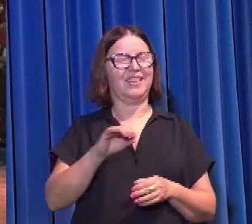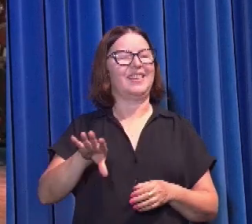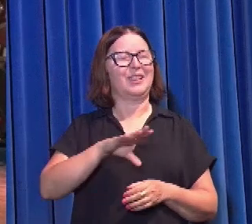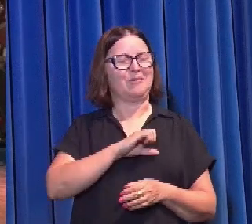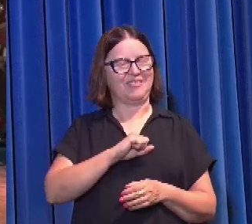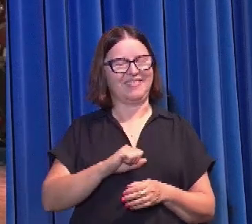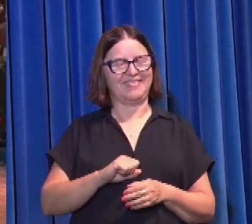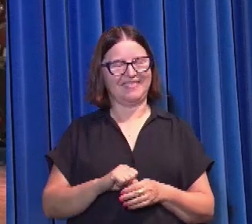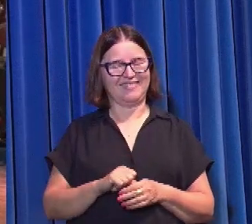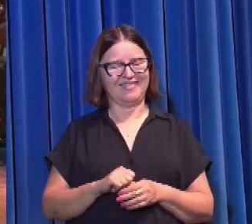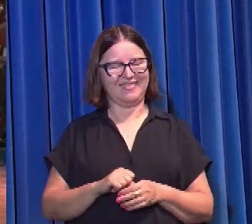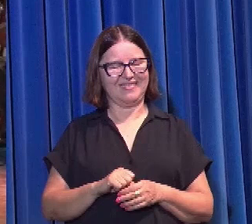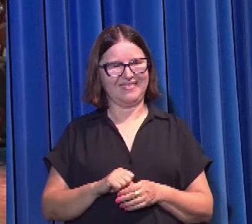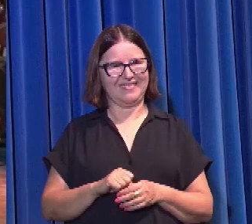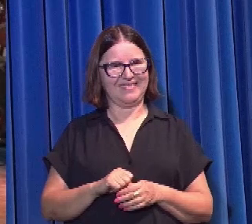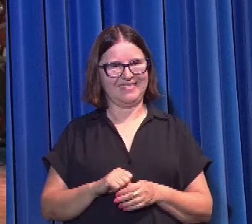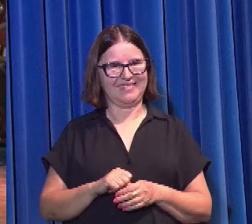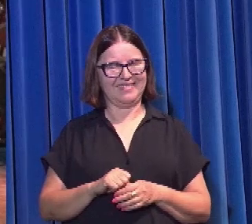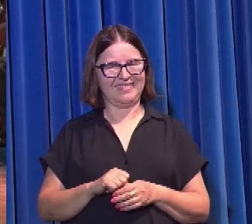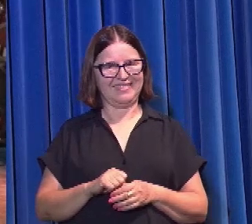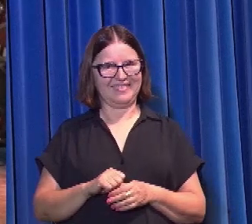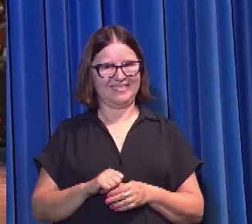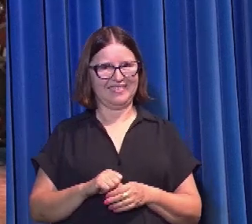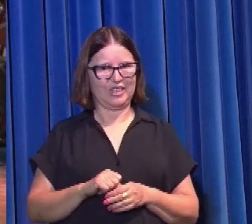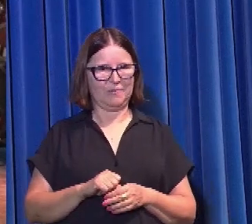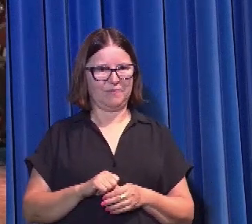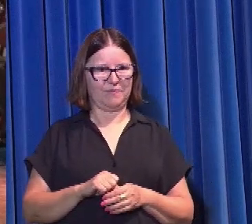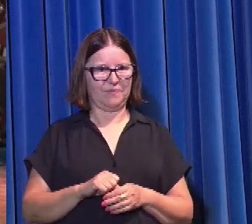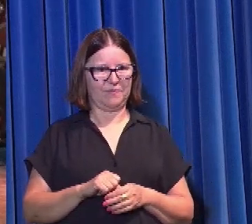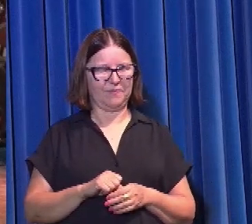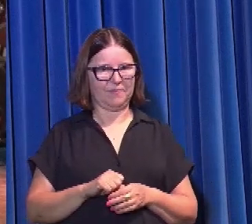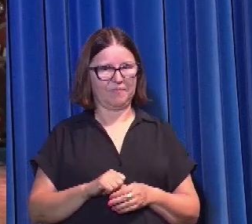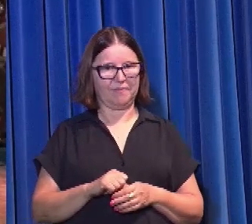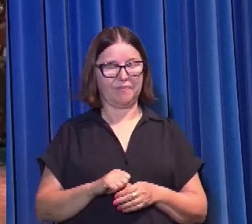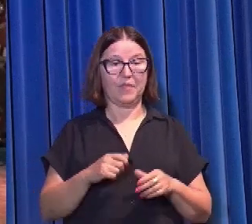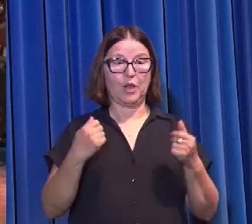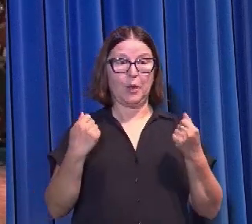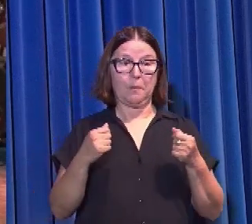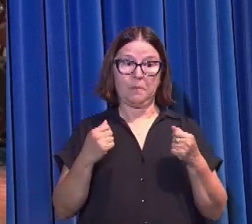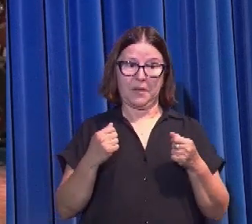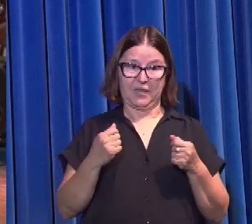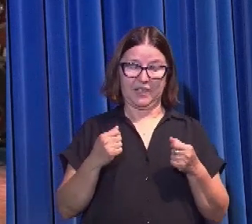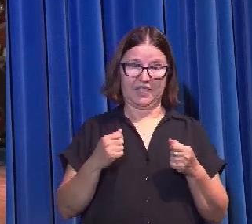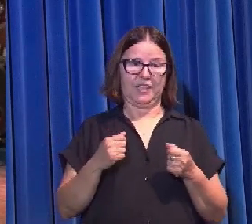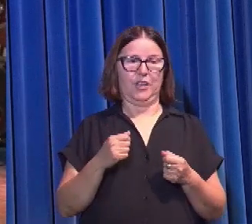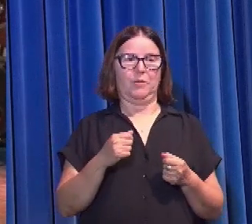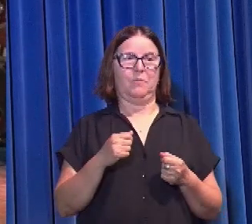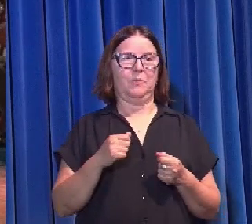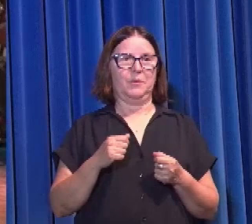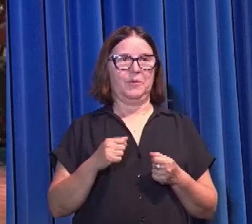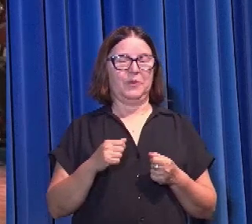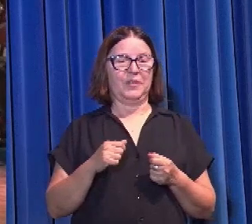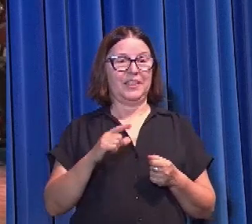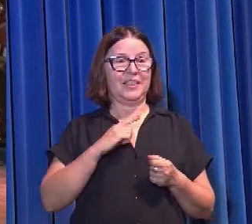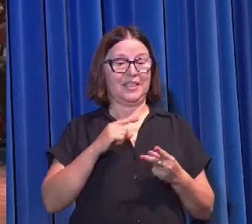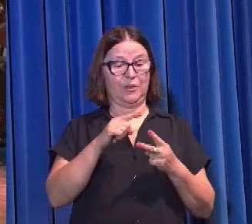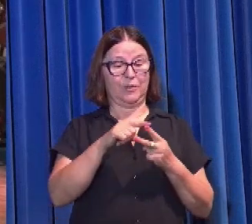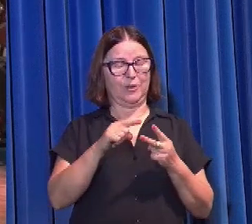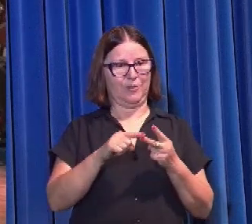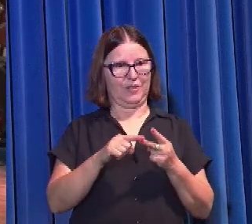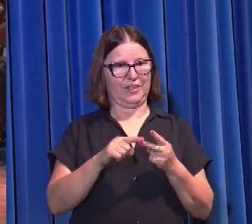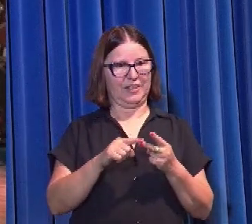irmãos, nós temos que, as duas coisas têm que andar junto. Só a verdade não basta, só o amor não basta, tem que ser os dois